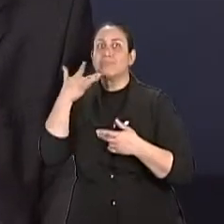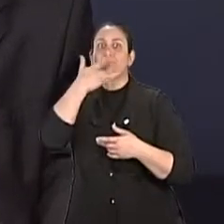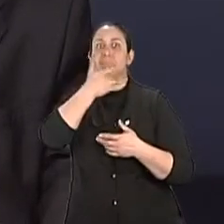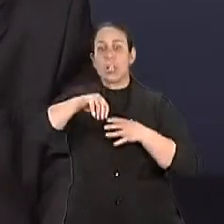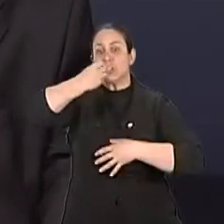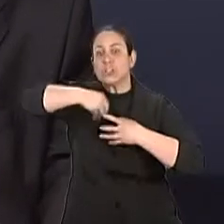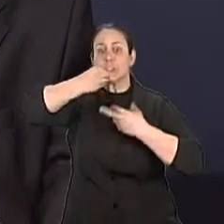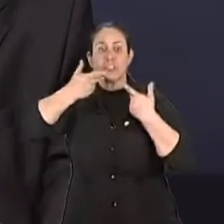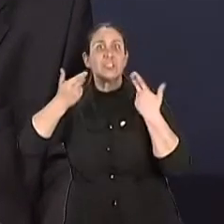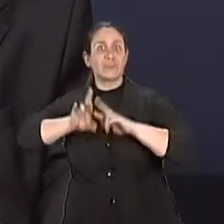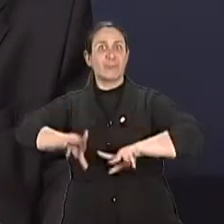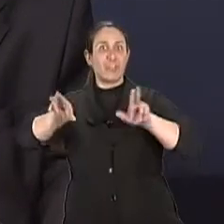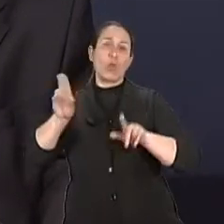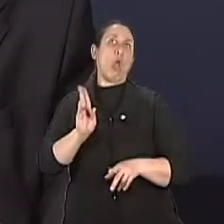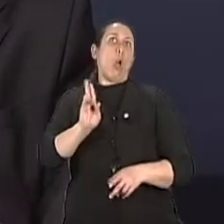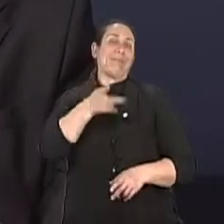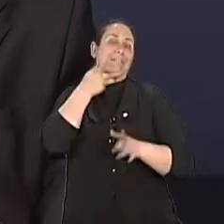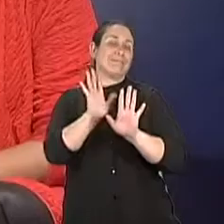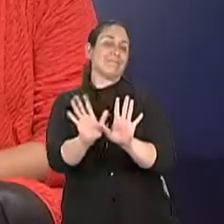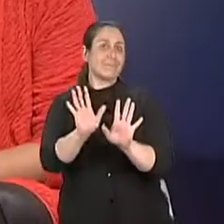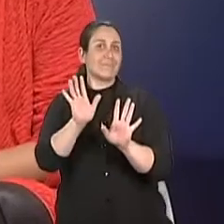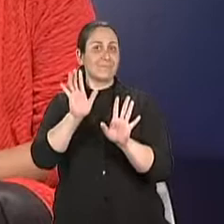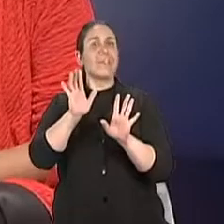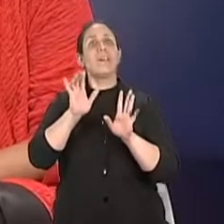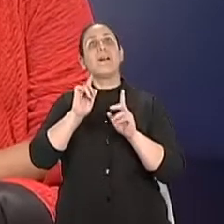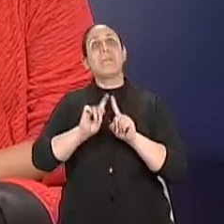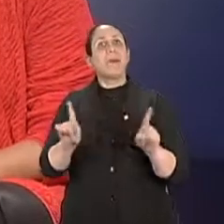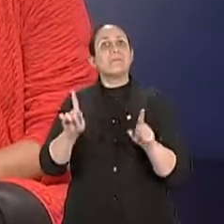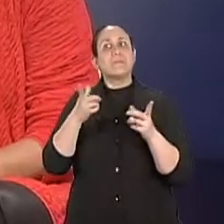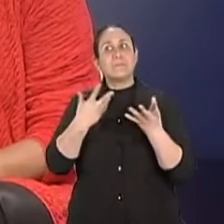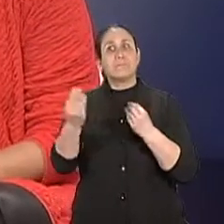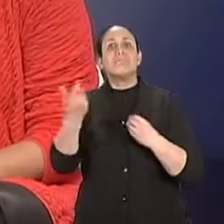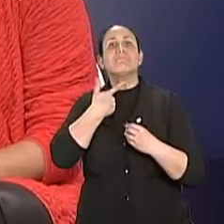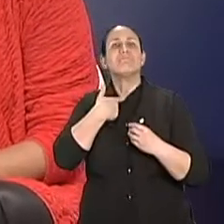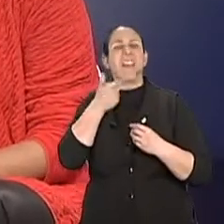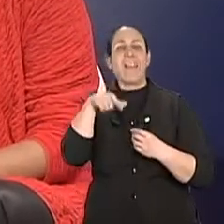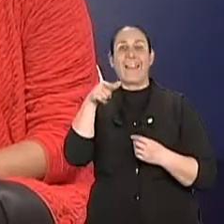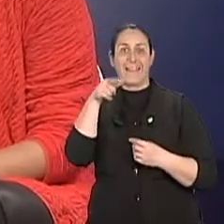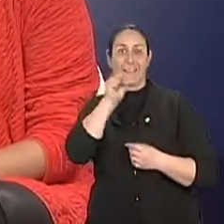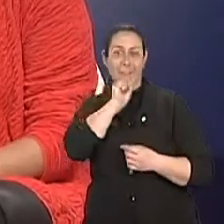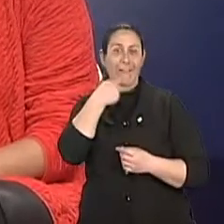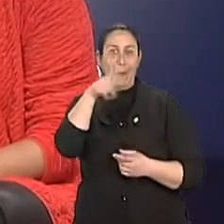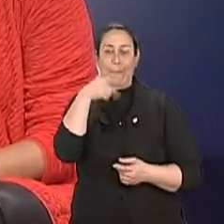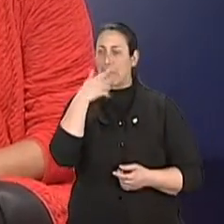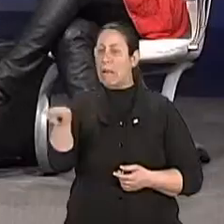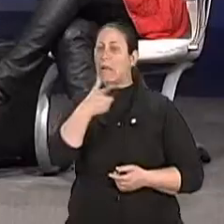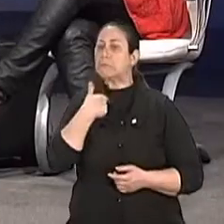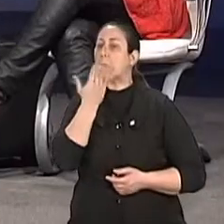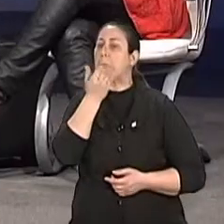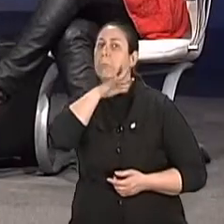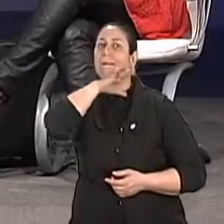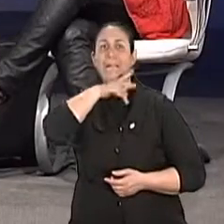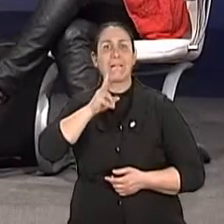adoram mesmo. Uhum. Mas são todas essas que eu, como avó, chamo de porcarias. Exatamente. Todas essas porcarias, e